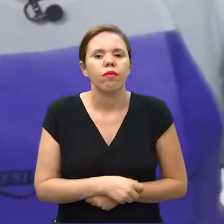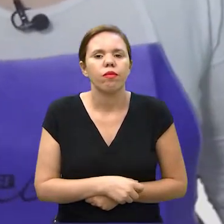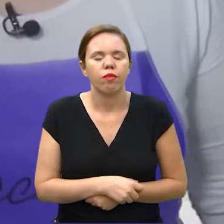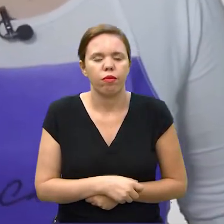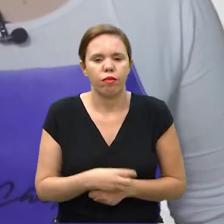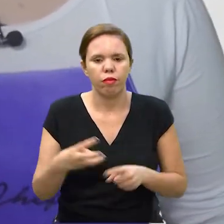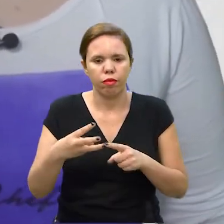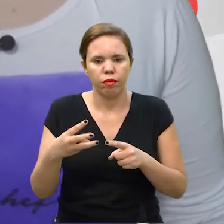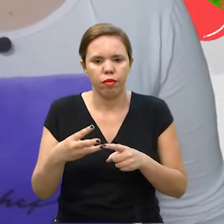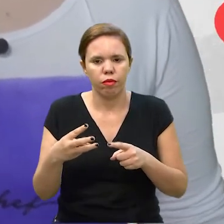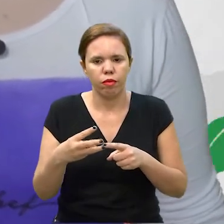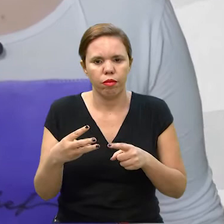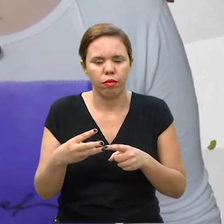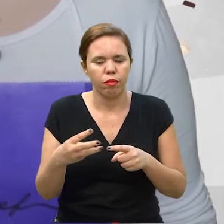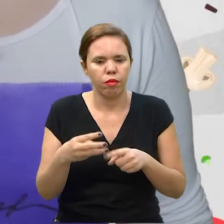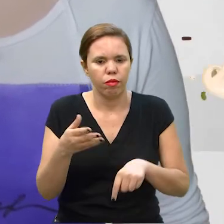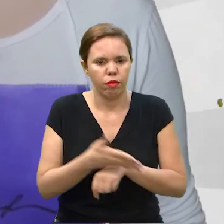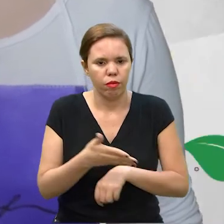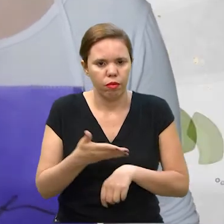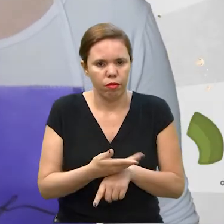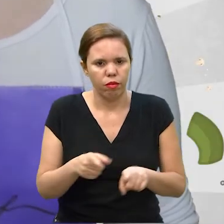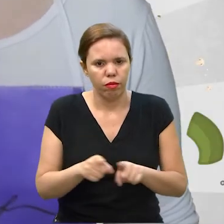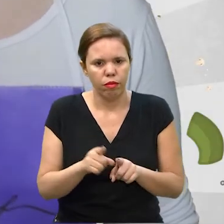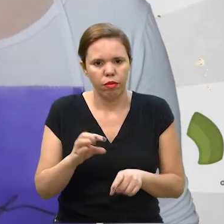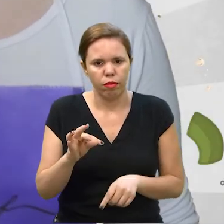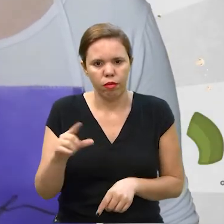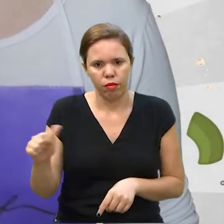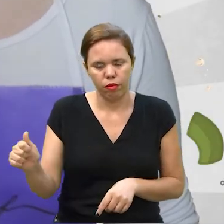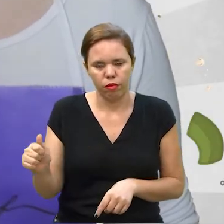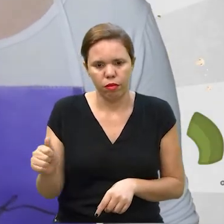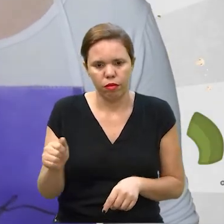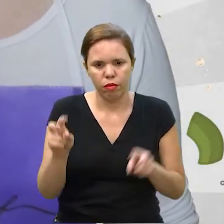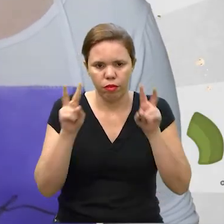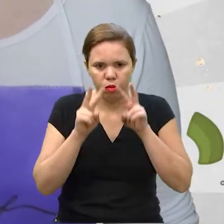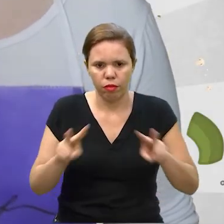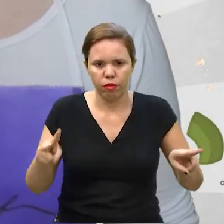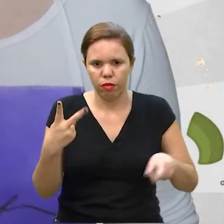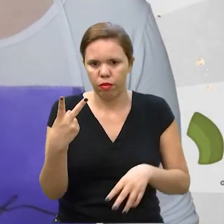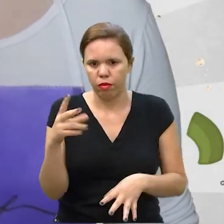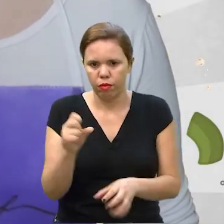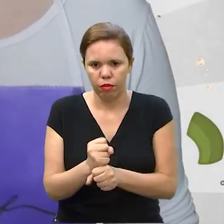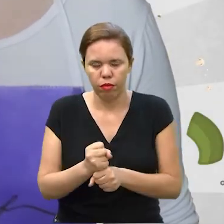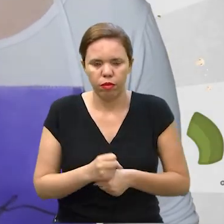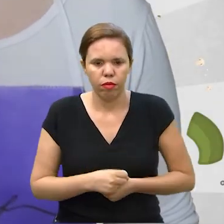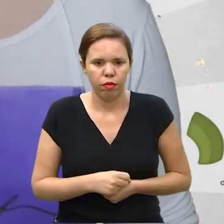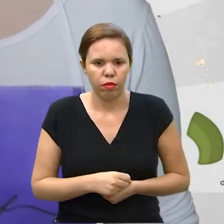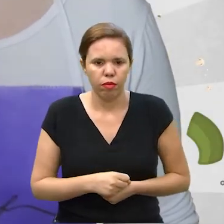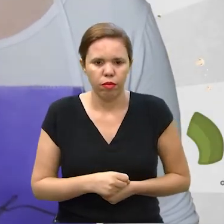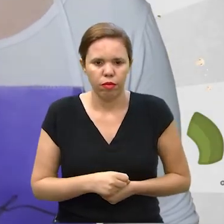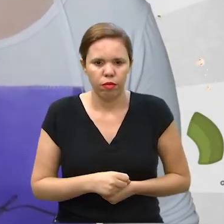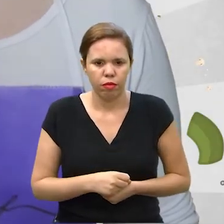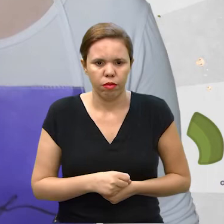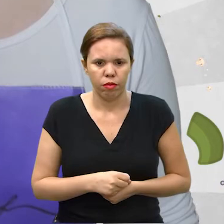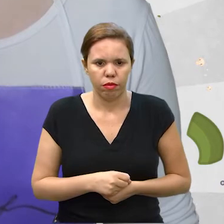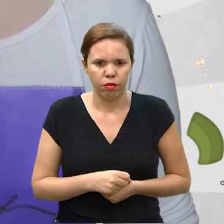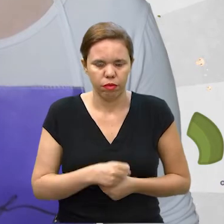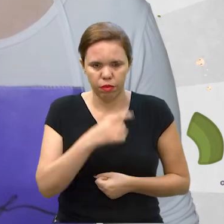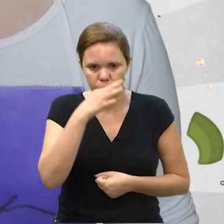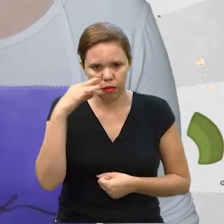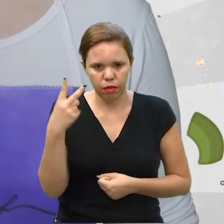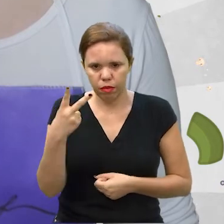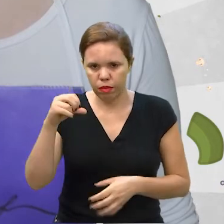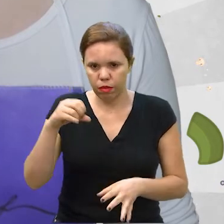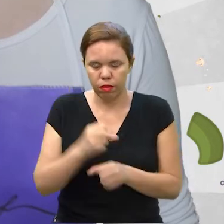A terceira a enfrentar a cozinha foi a Clarita. No critério aparência, a receita dela levou 28 pontos. Em